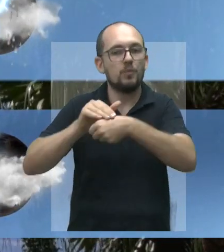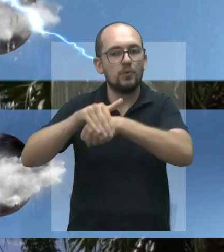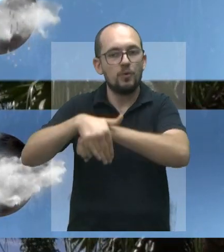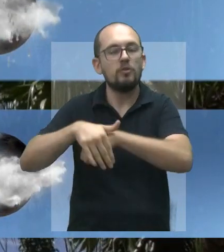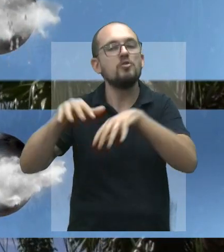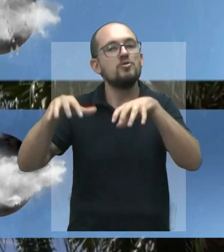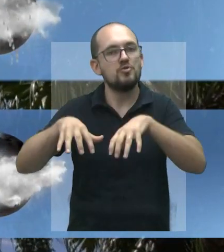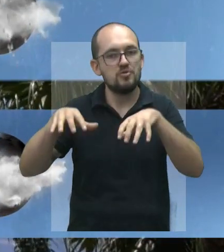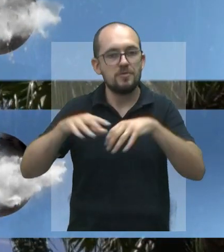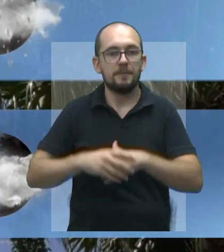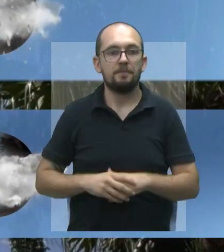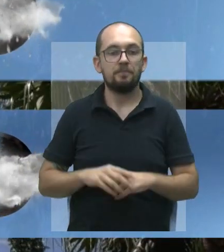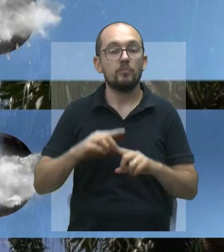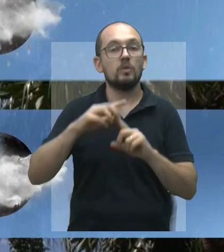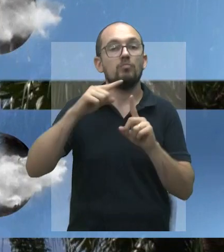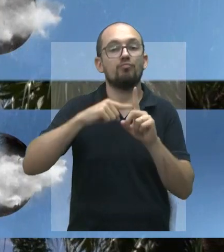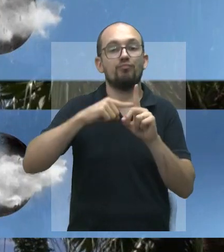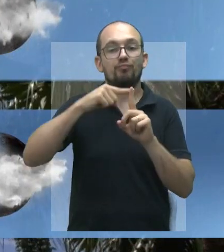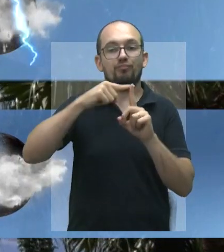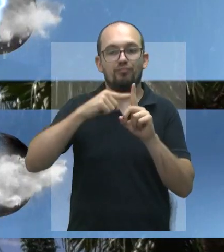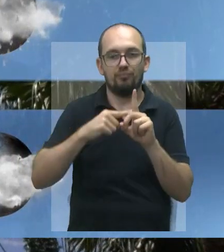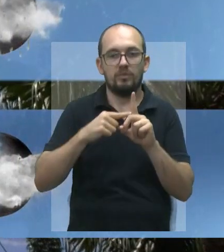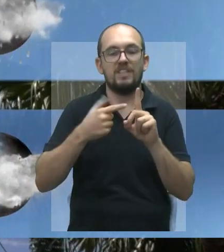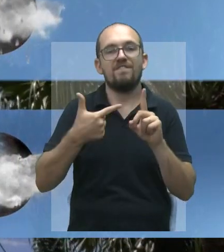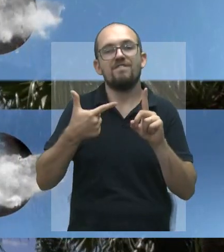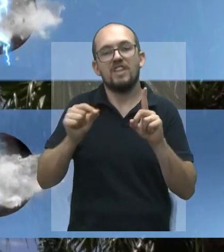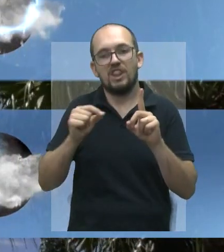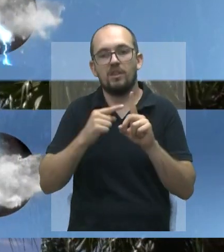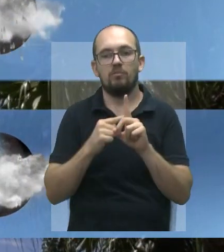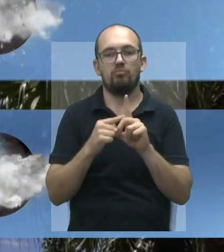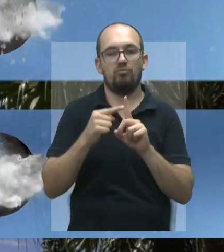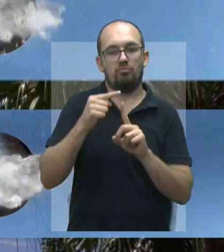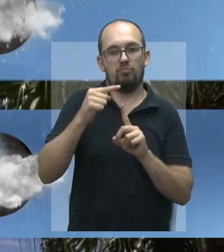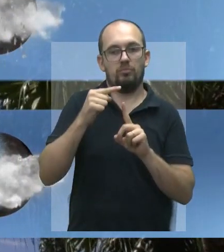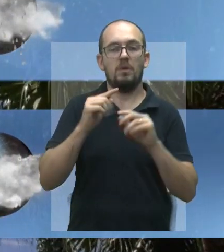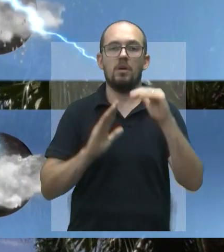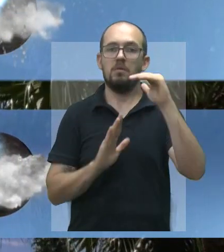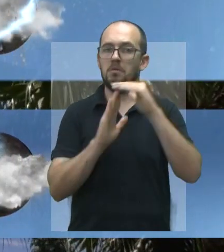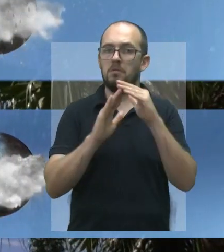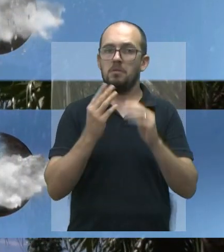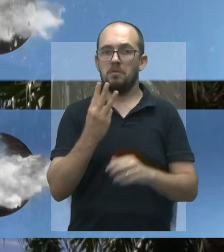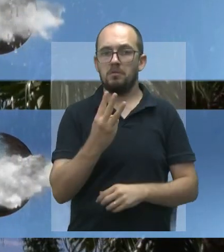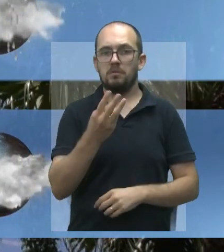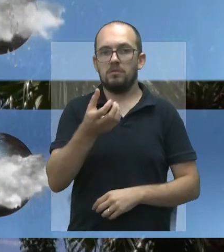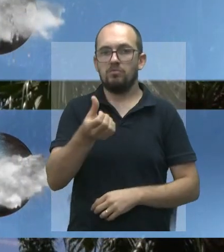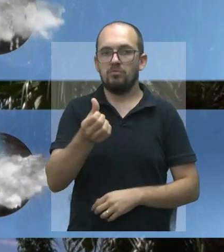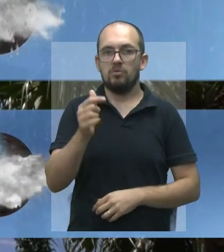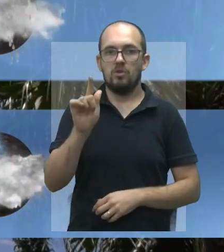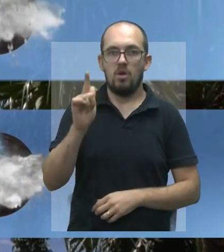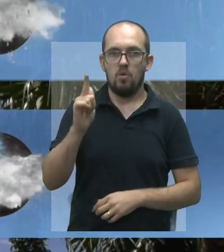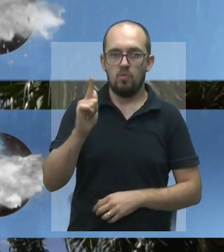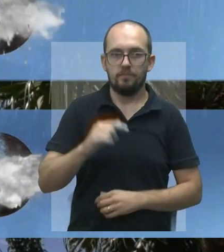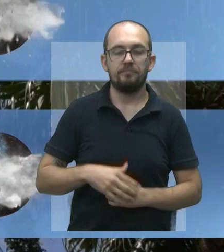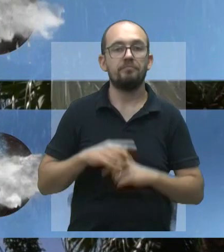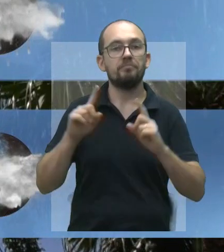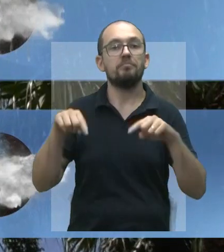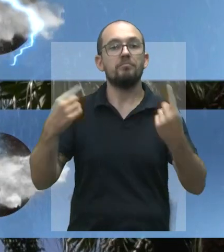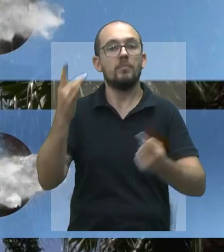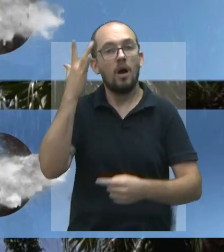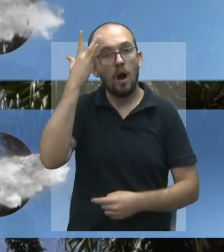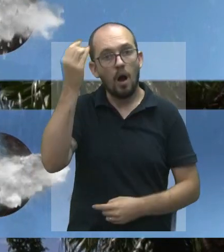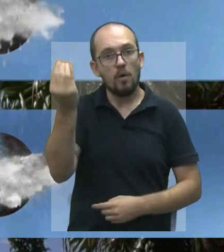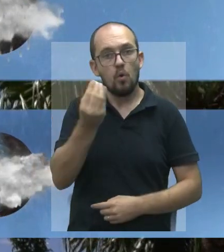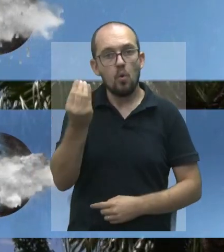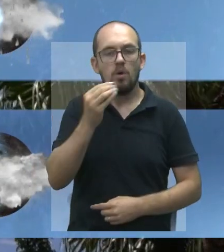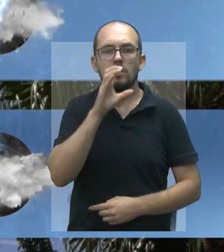da noite. A mínima na madrugada foi de 20 graus, a máxima deve atingir os 36 graus. Já no sábado, a